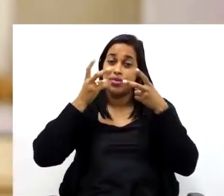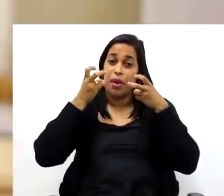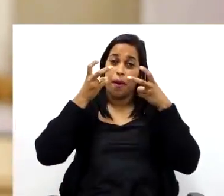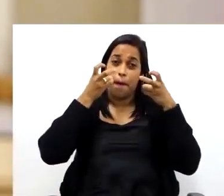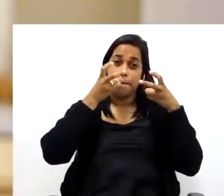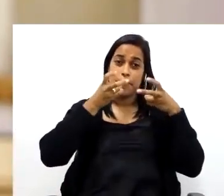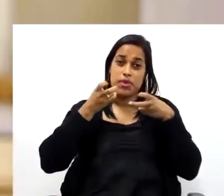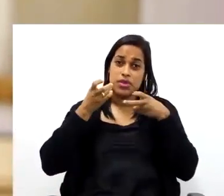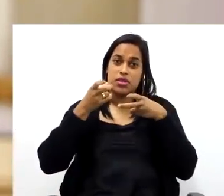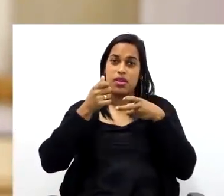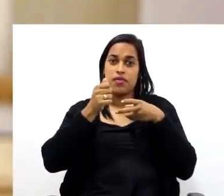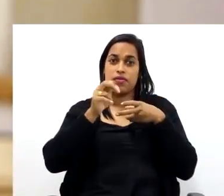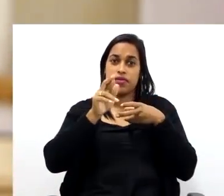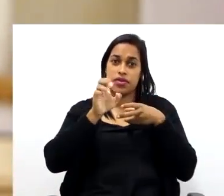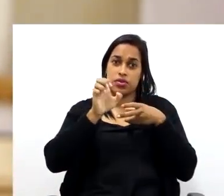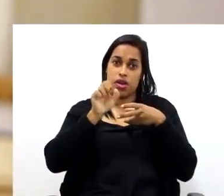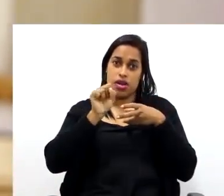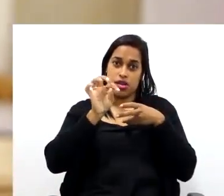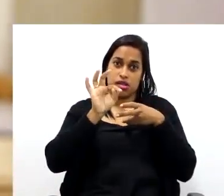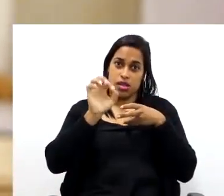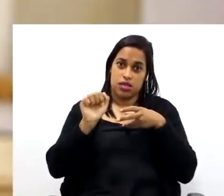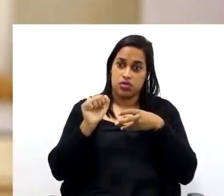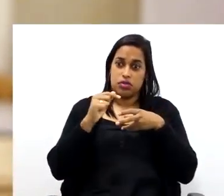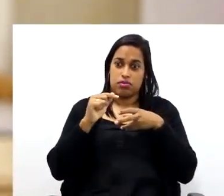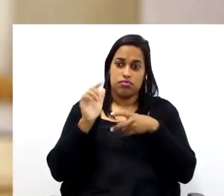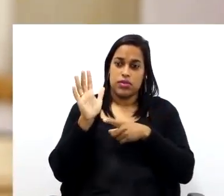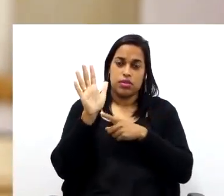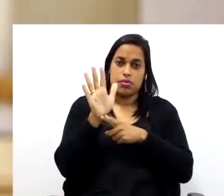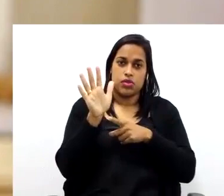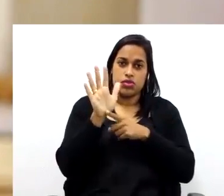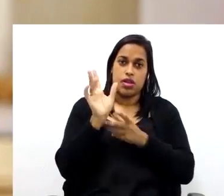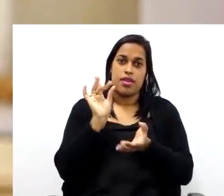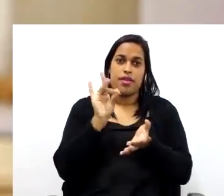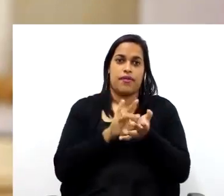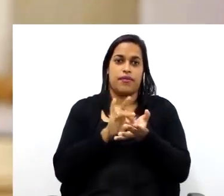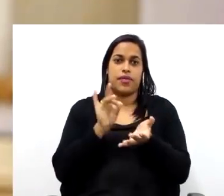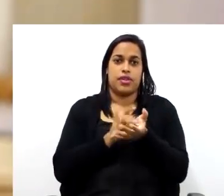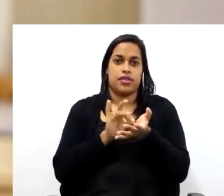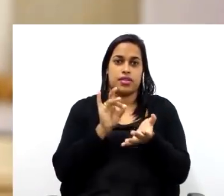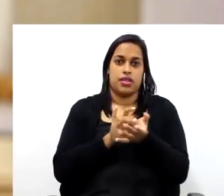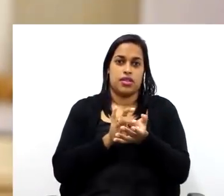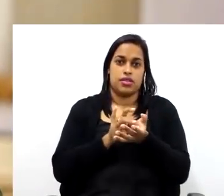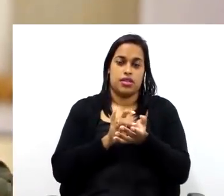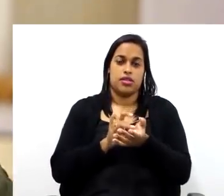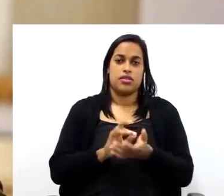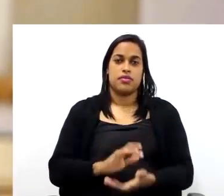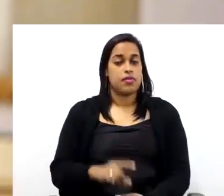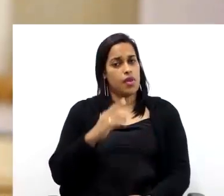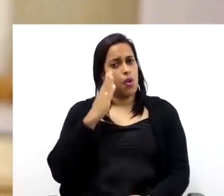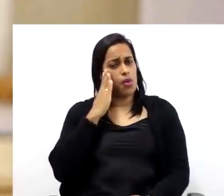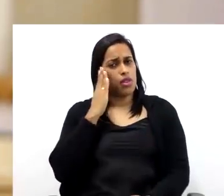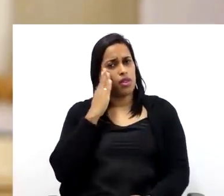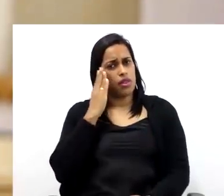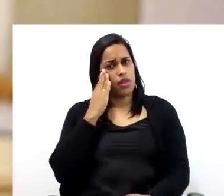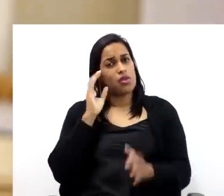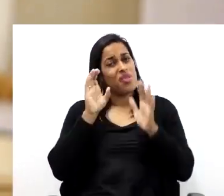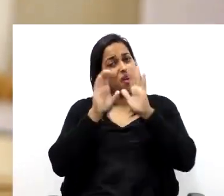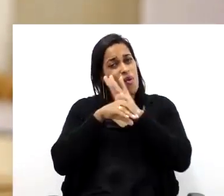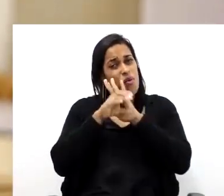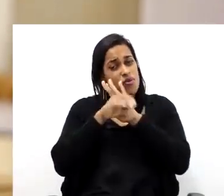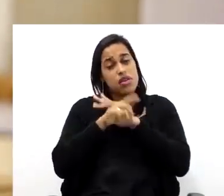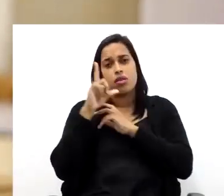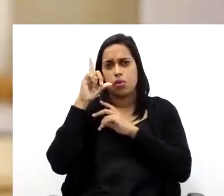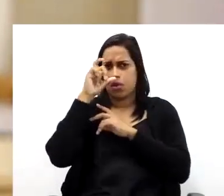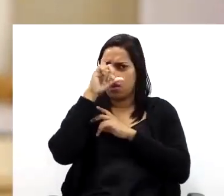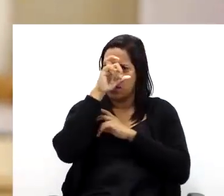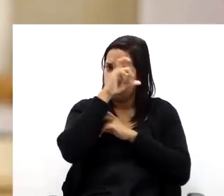uma aresta ali e a aresta não está sendo mostrada em sua real medida. Bom, eu entendo que essa é